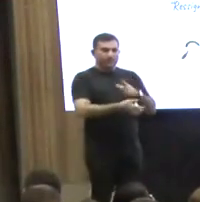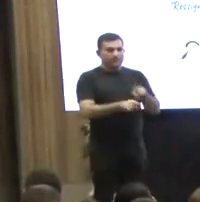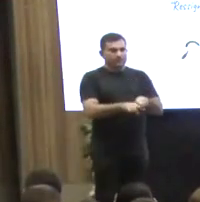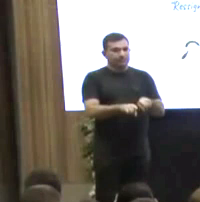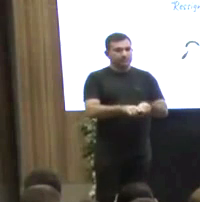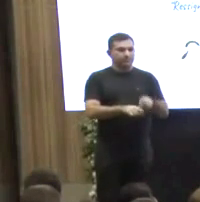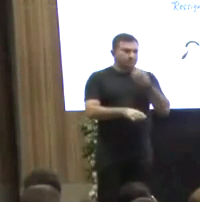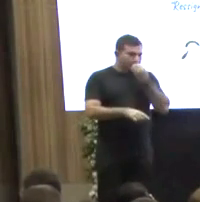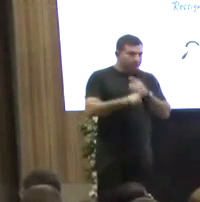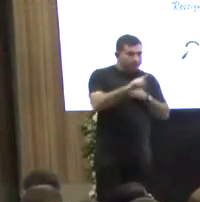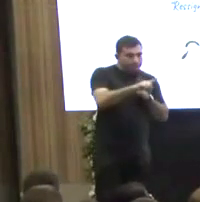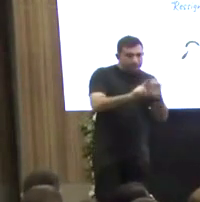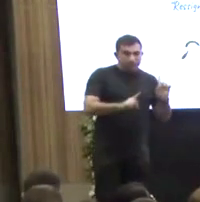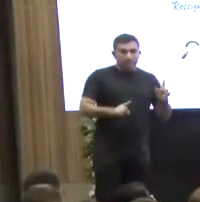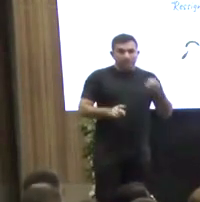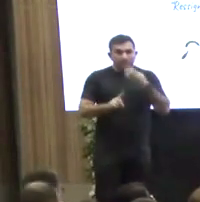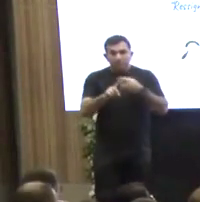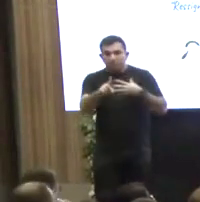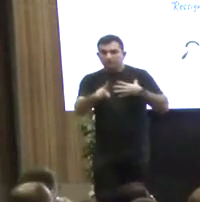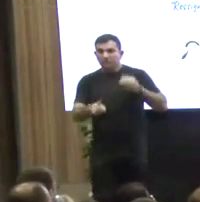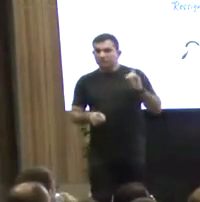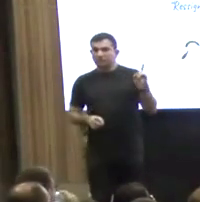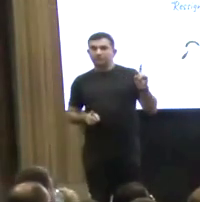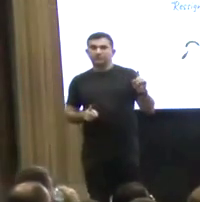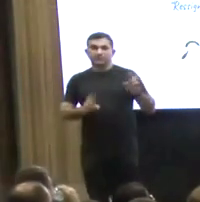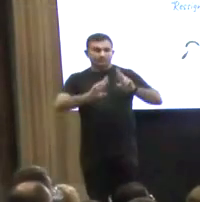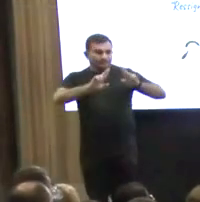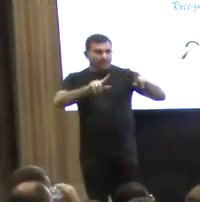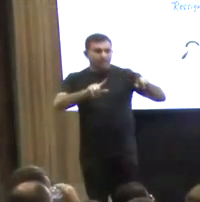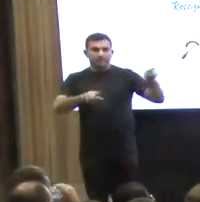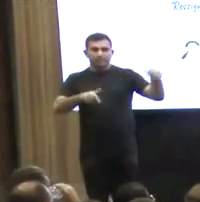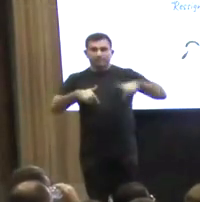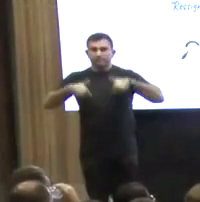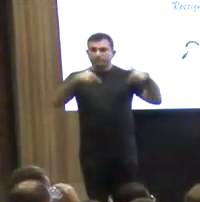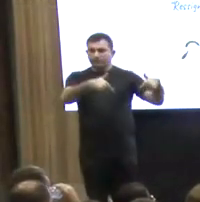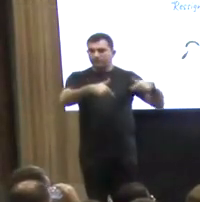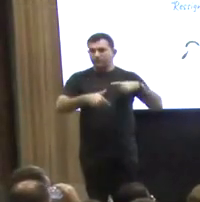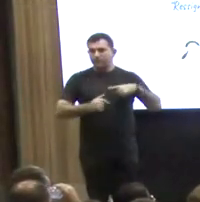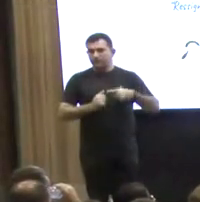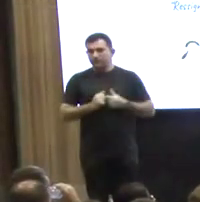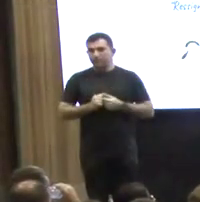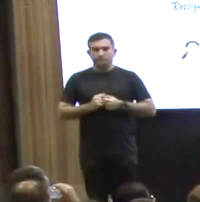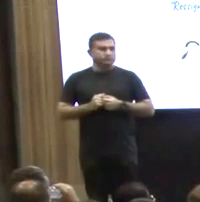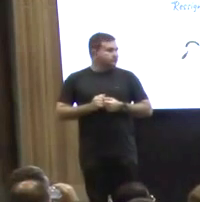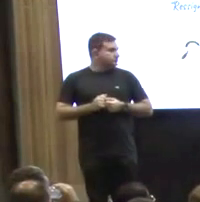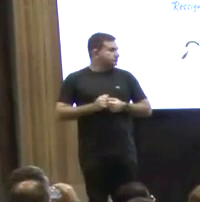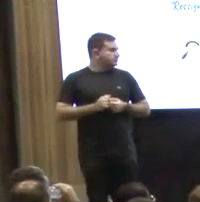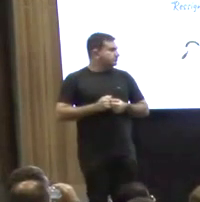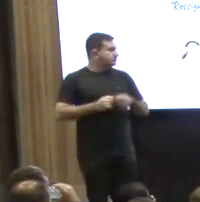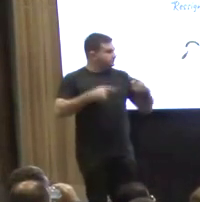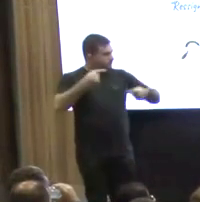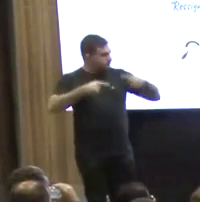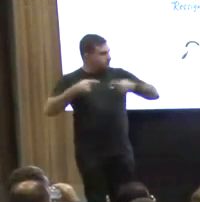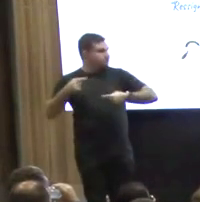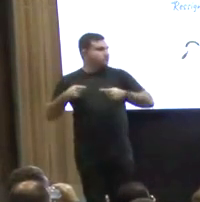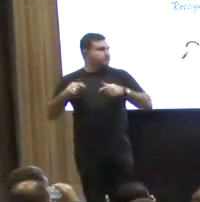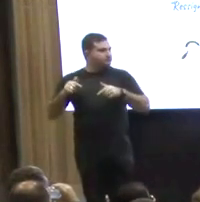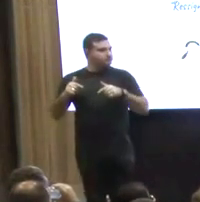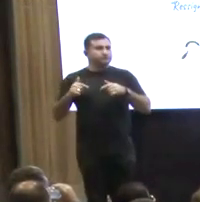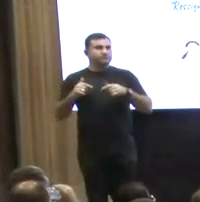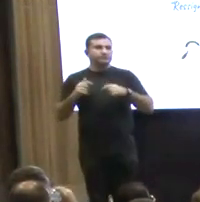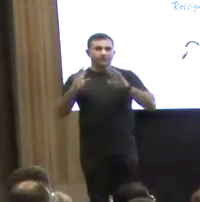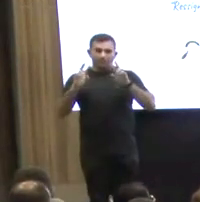de investirmos essa matemática moralista da dor, seguinte, você tem dó de mim não, mas saiba que você está pagando um preço muito alto também. É claro que você tem privilégio nisso, mas